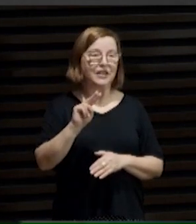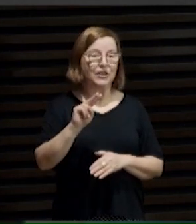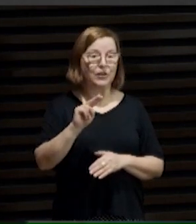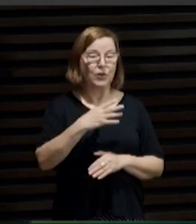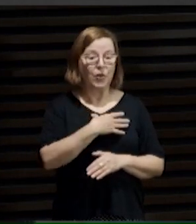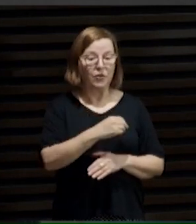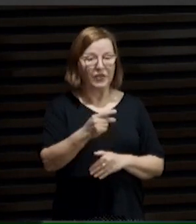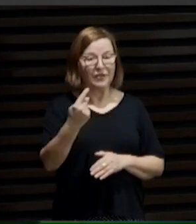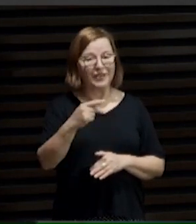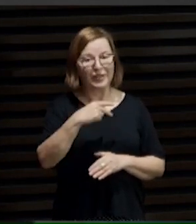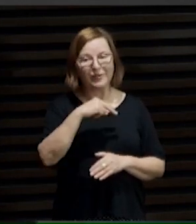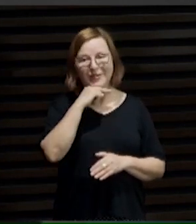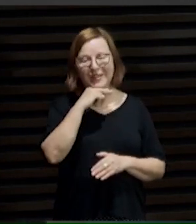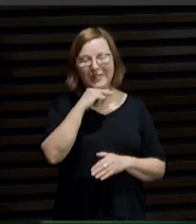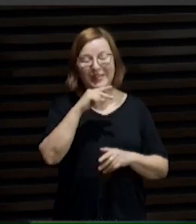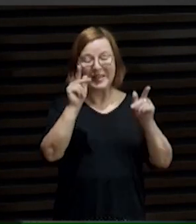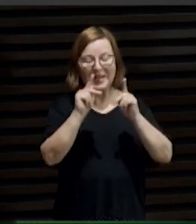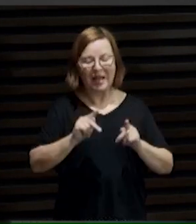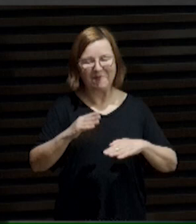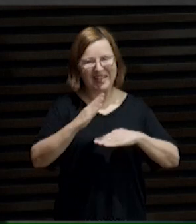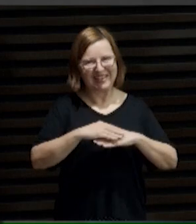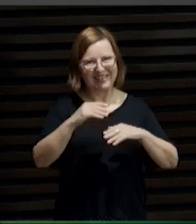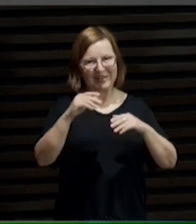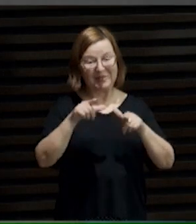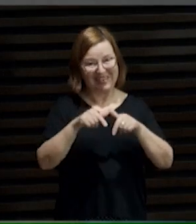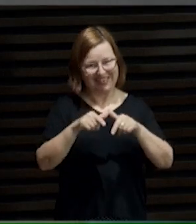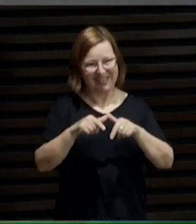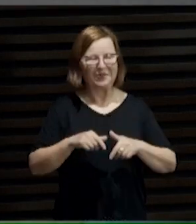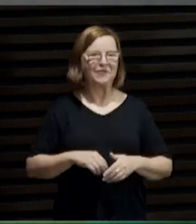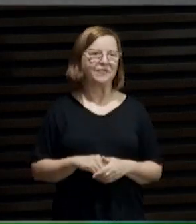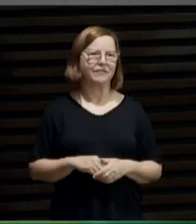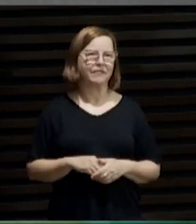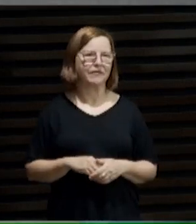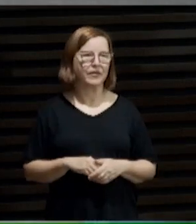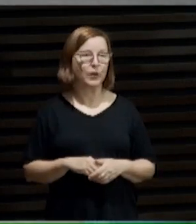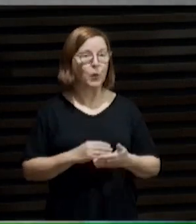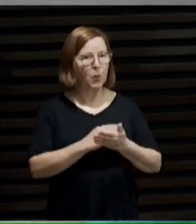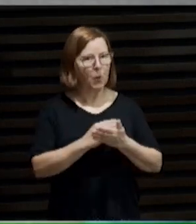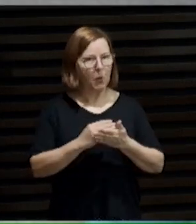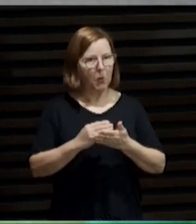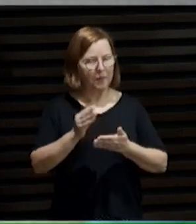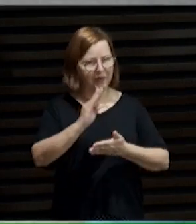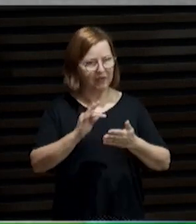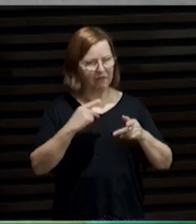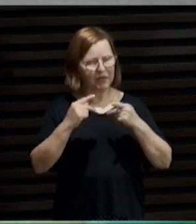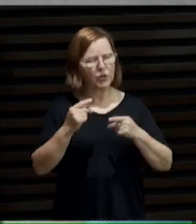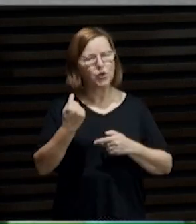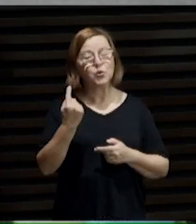a paz sobre Israel. Perceba que o começo do texto falou sobre um homem